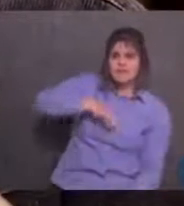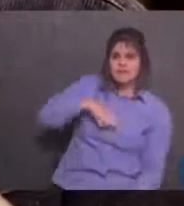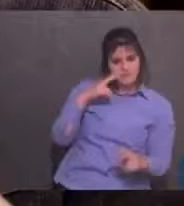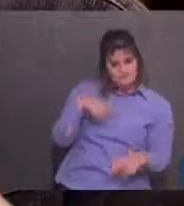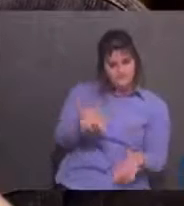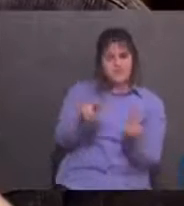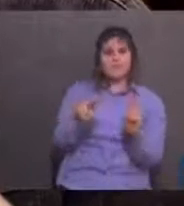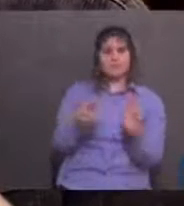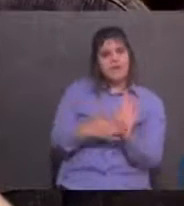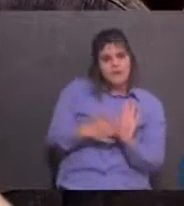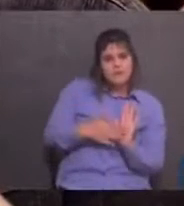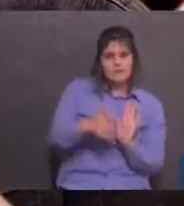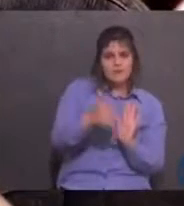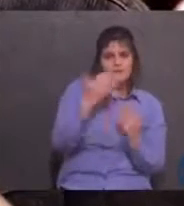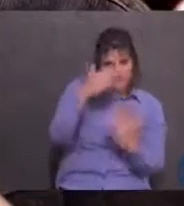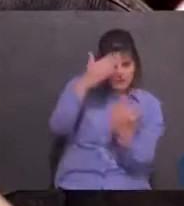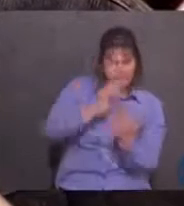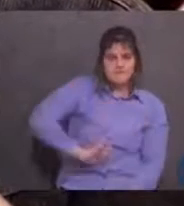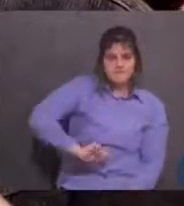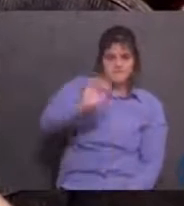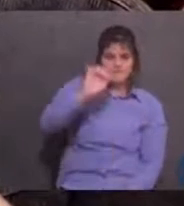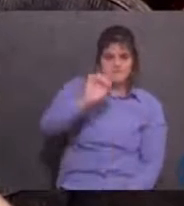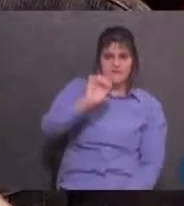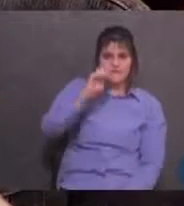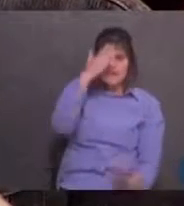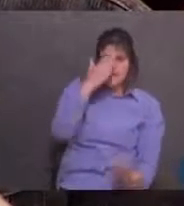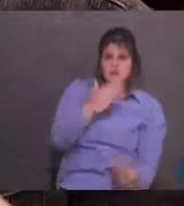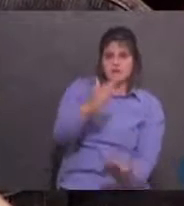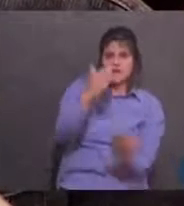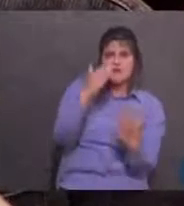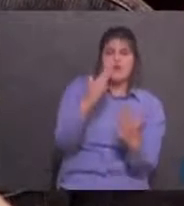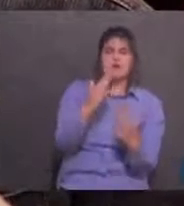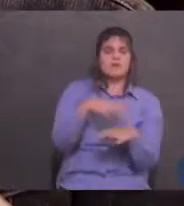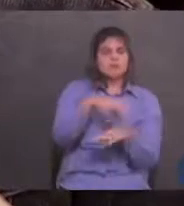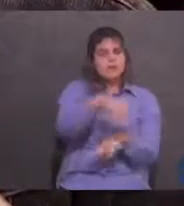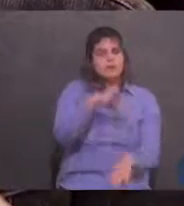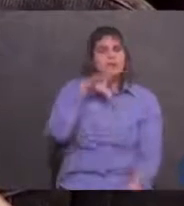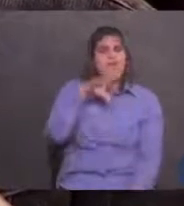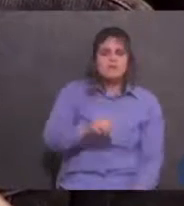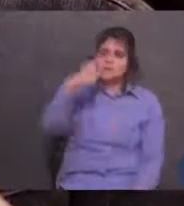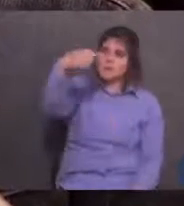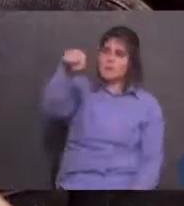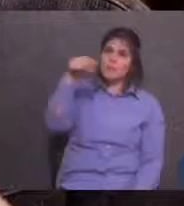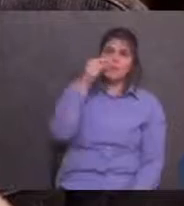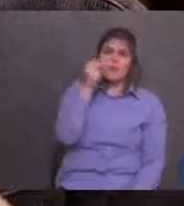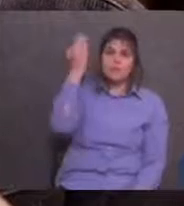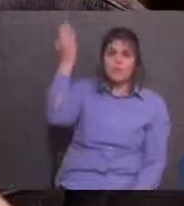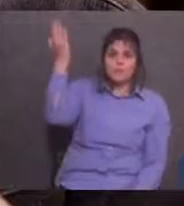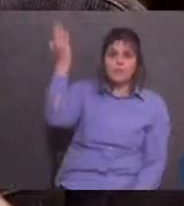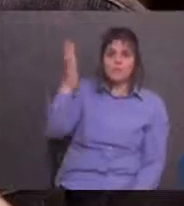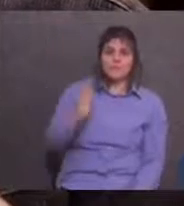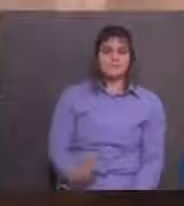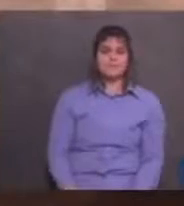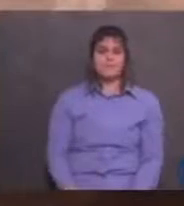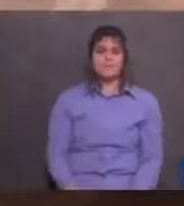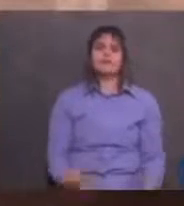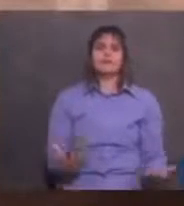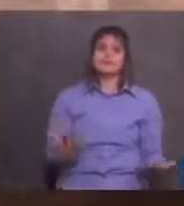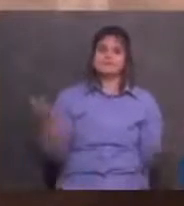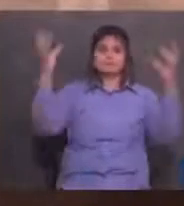la sua gloria, gloria come del Figlio unigenito che viene dal Padre, pieno di grazia e di verità.